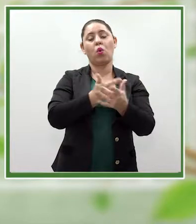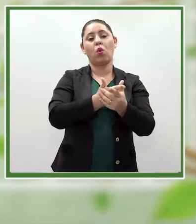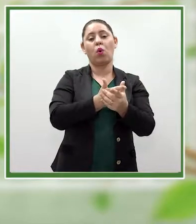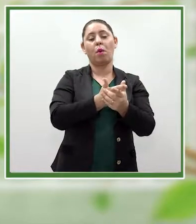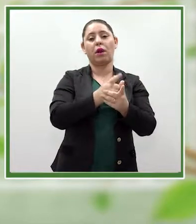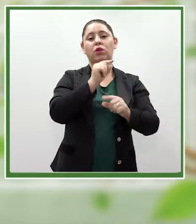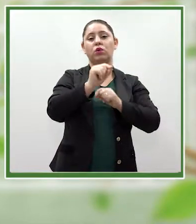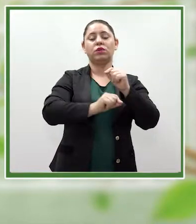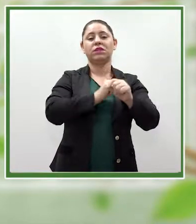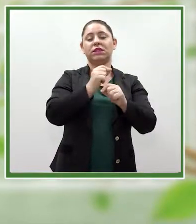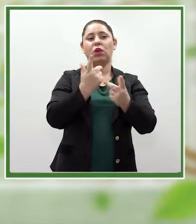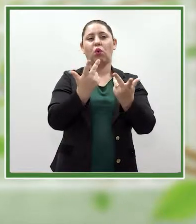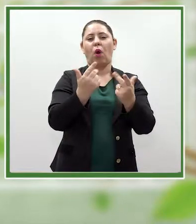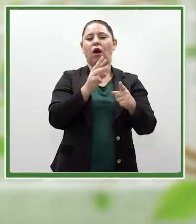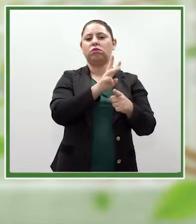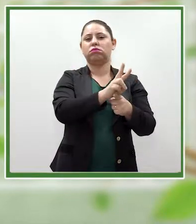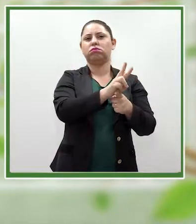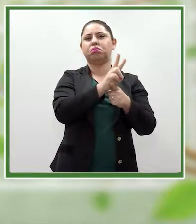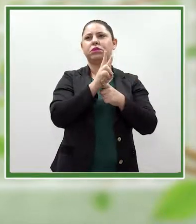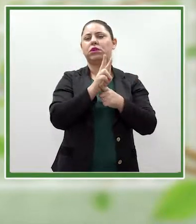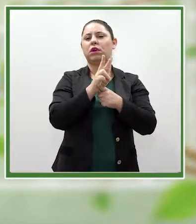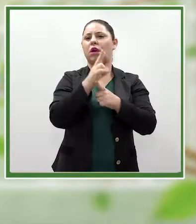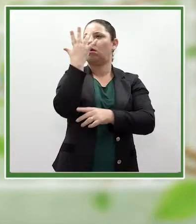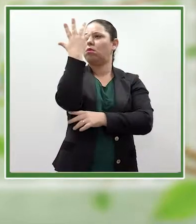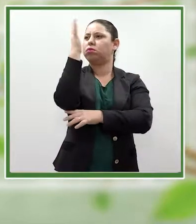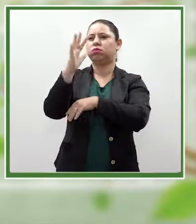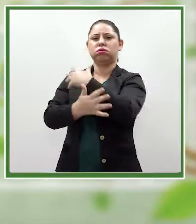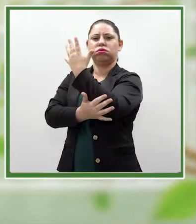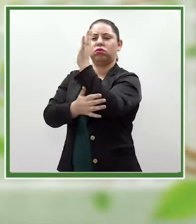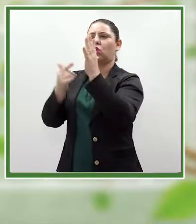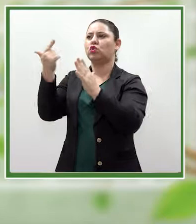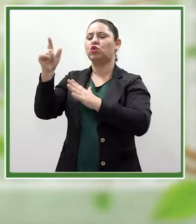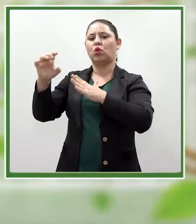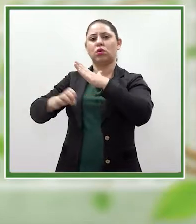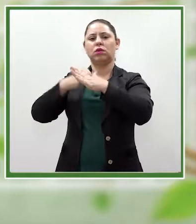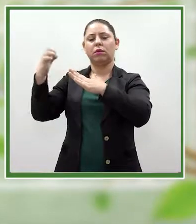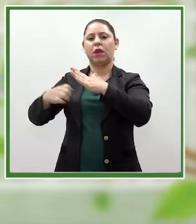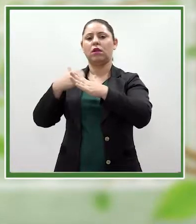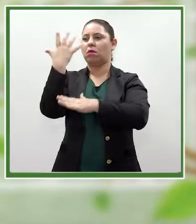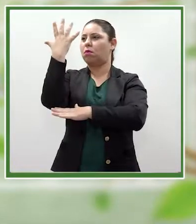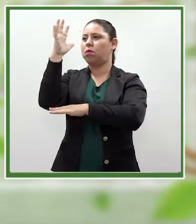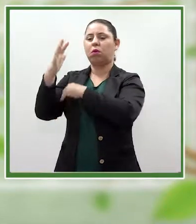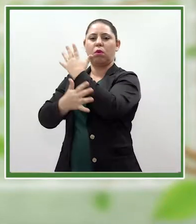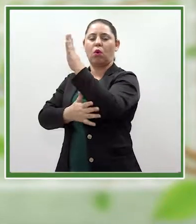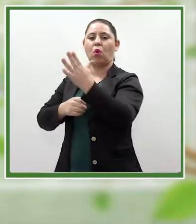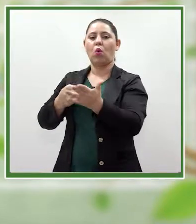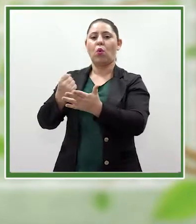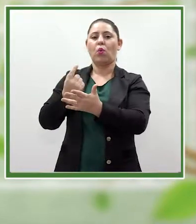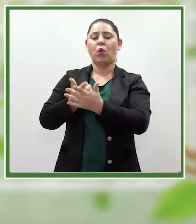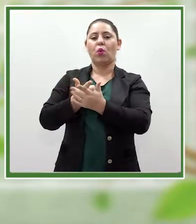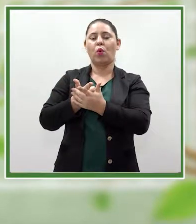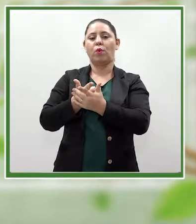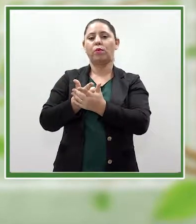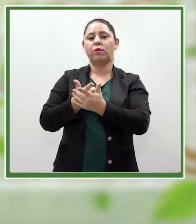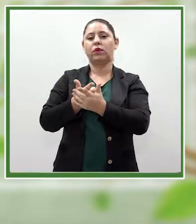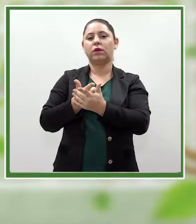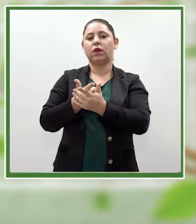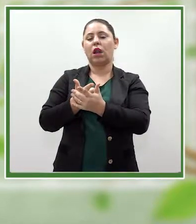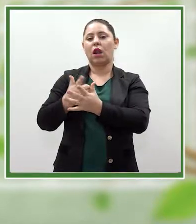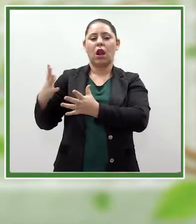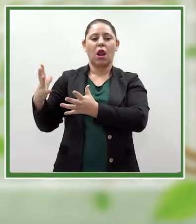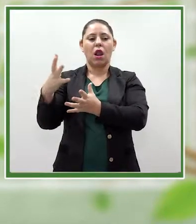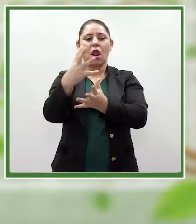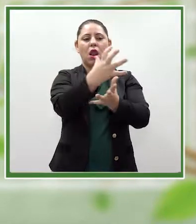pode fazer o quê? Ela pode comprar créditos de uma floresta, né, de uma outra empresa que produz floresta. Ela compra